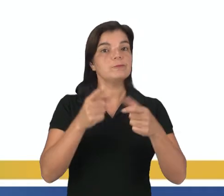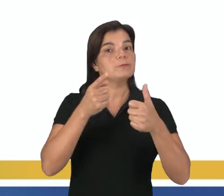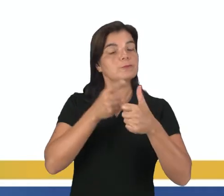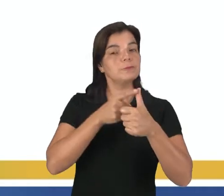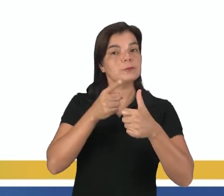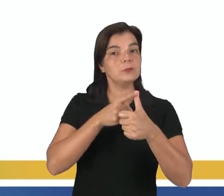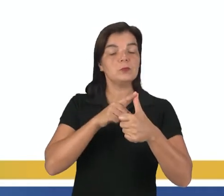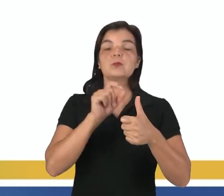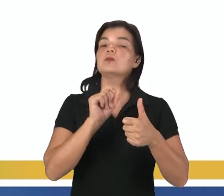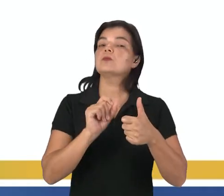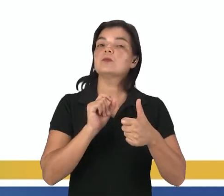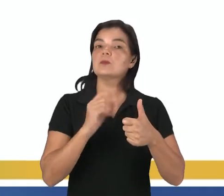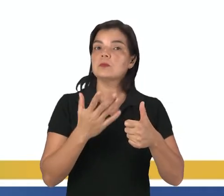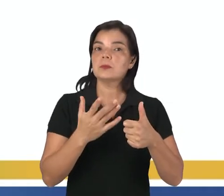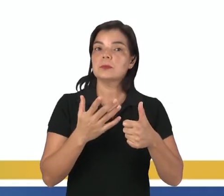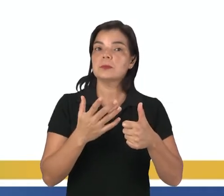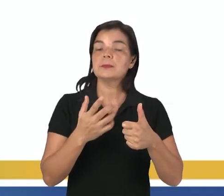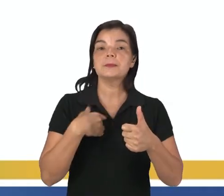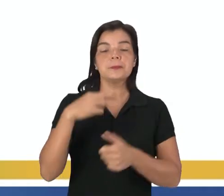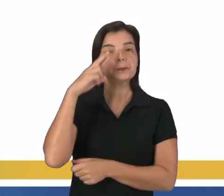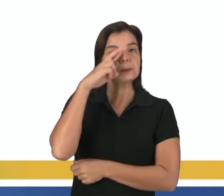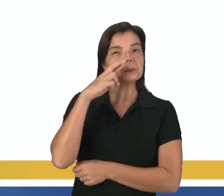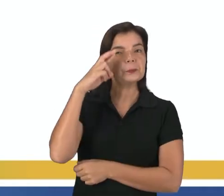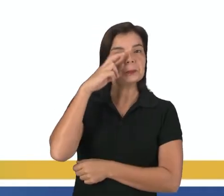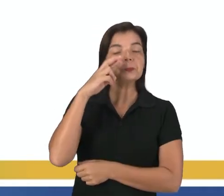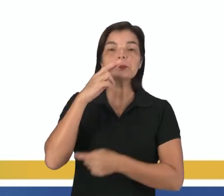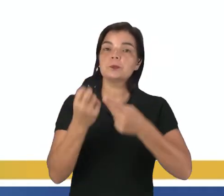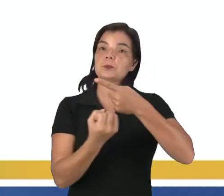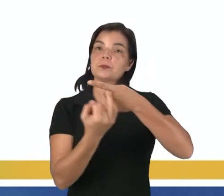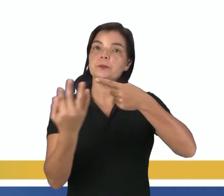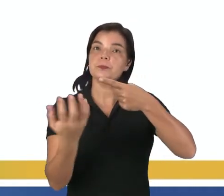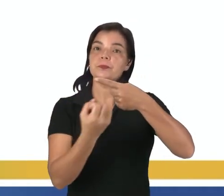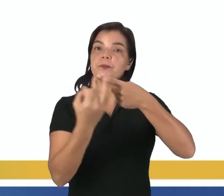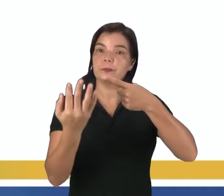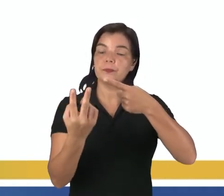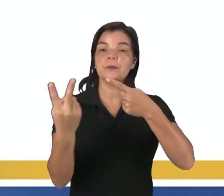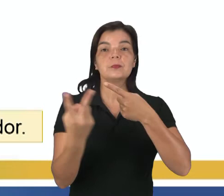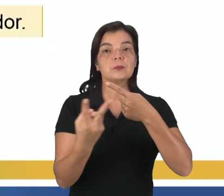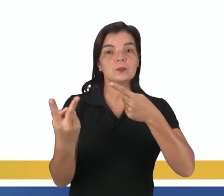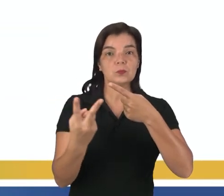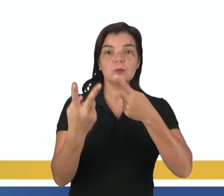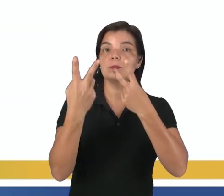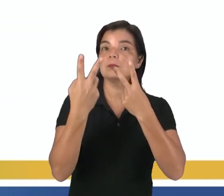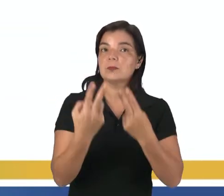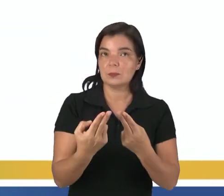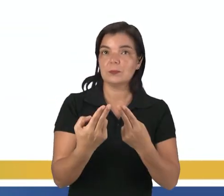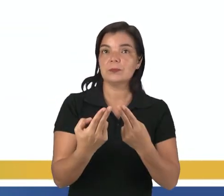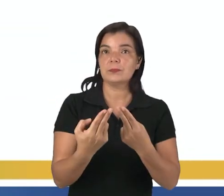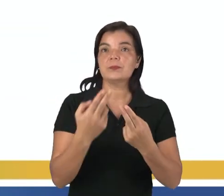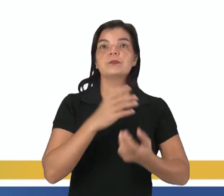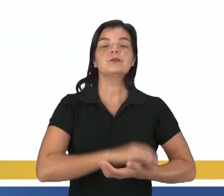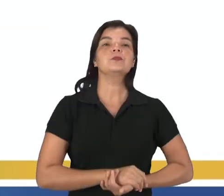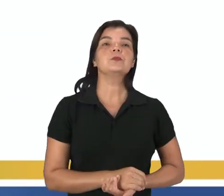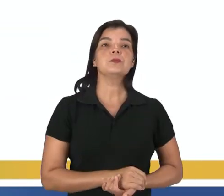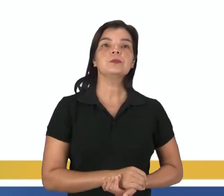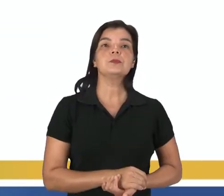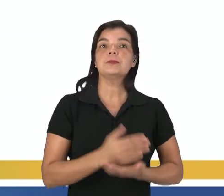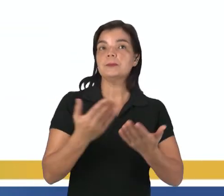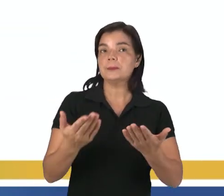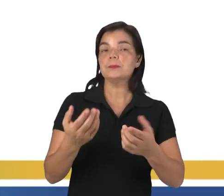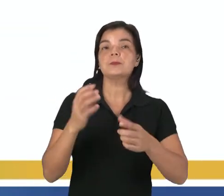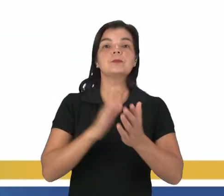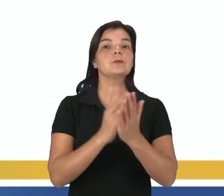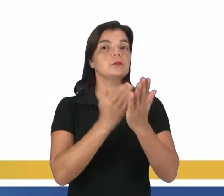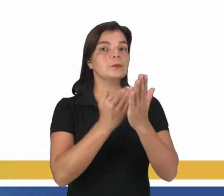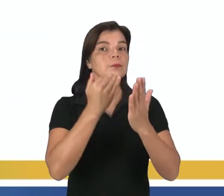situação, ela vai ser observada quando os denominadores das duas frações forem iguais, tá? Então, nesse